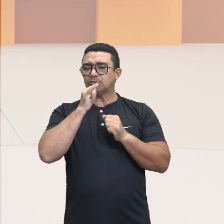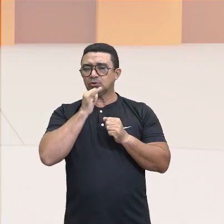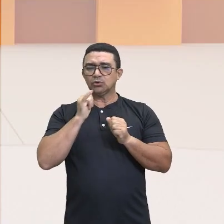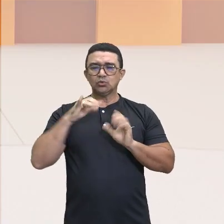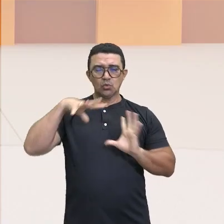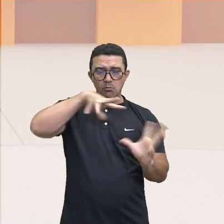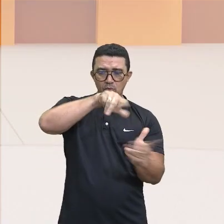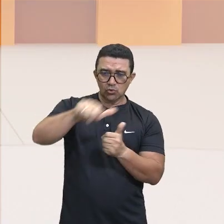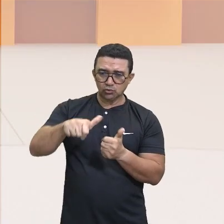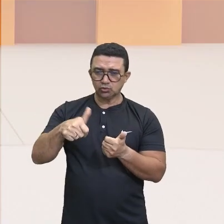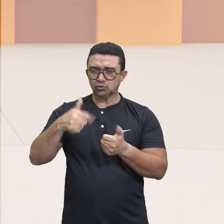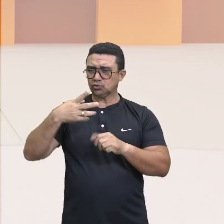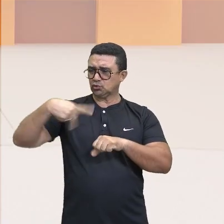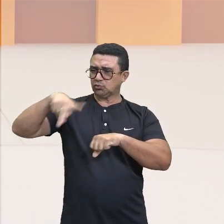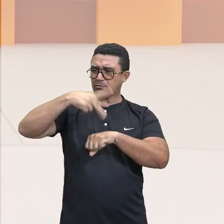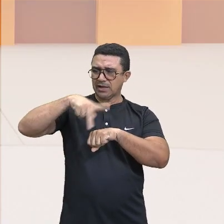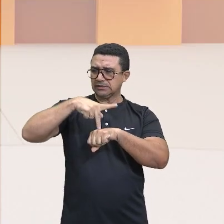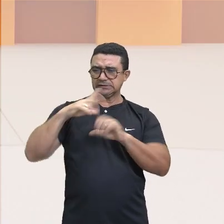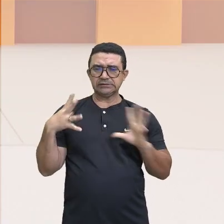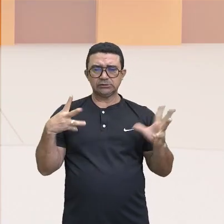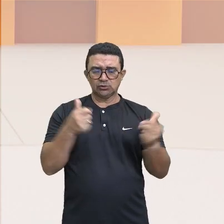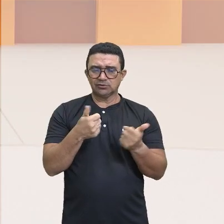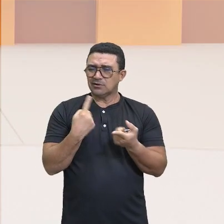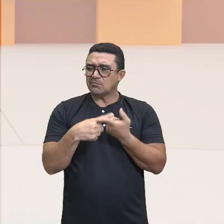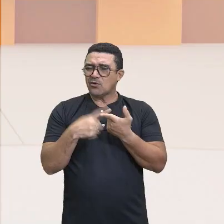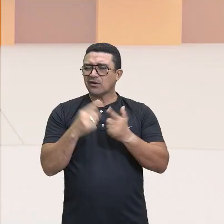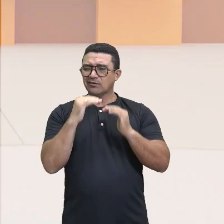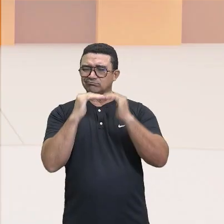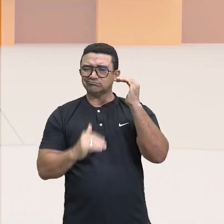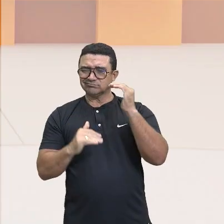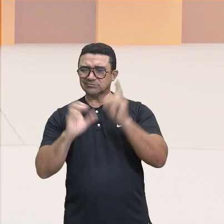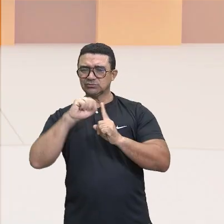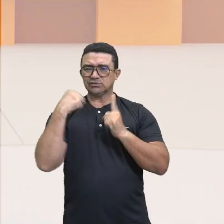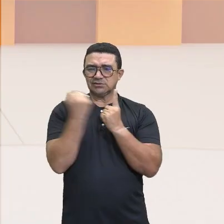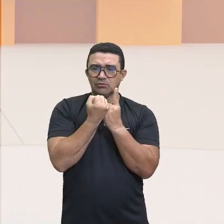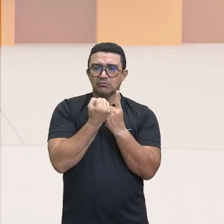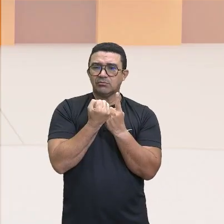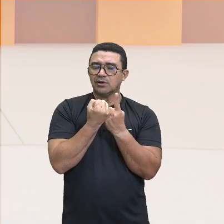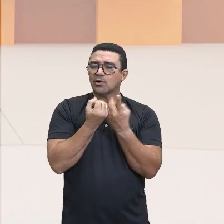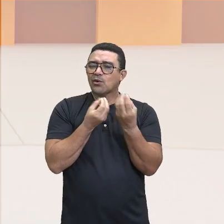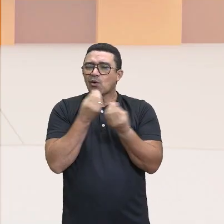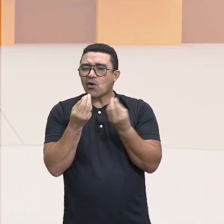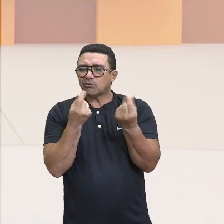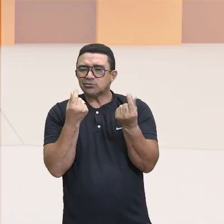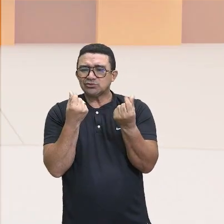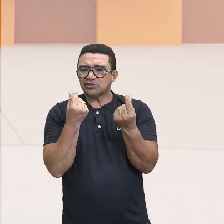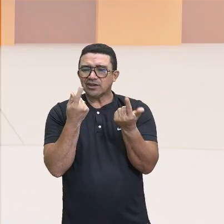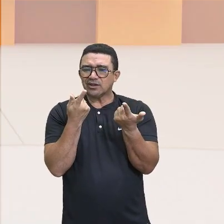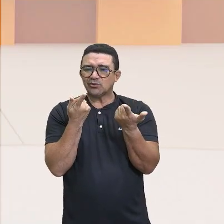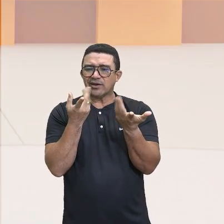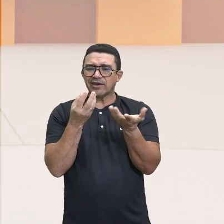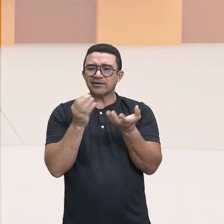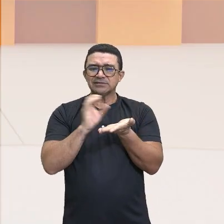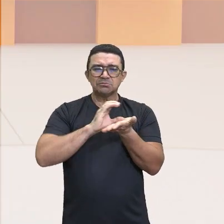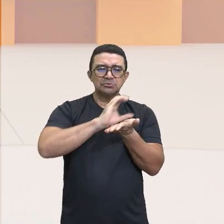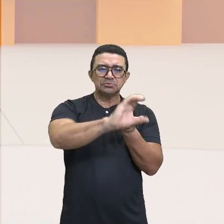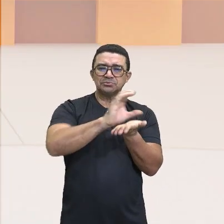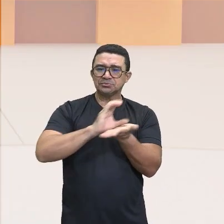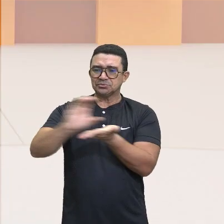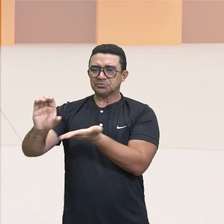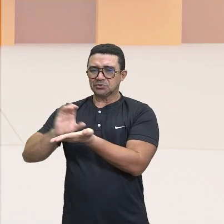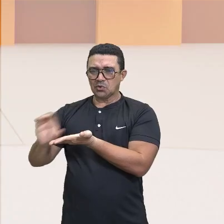mas por que existe tanta desigualdade? Em que medida a forma como essa riqueza aí é produzida, ela está